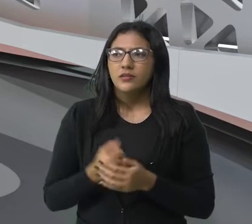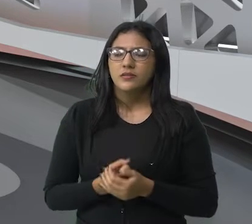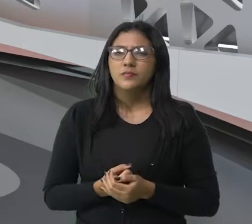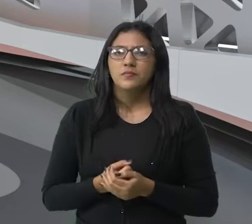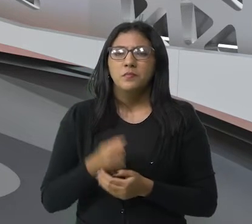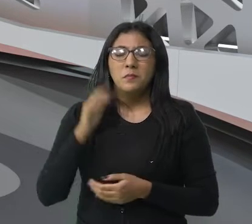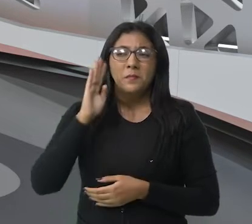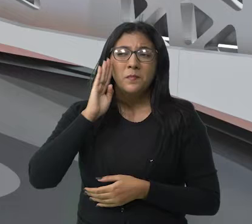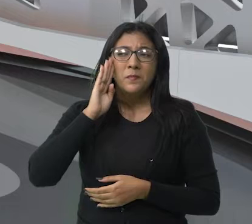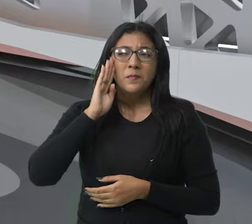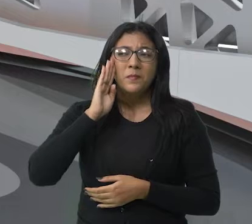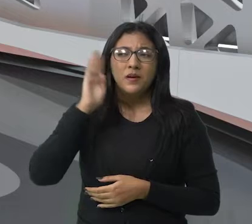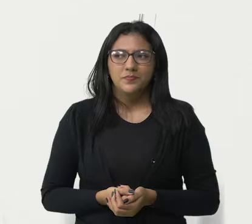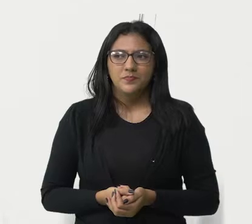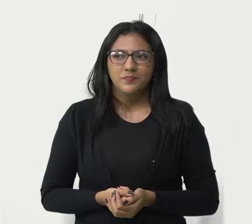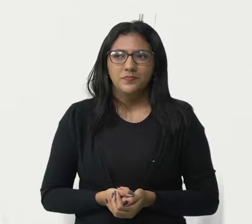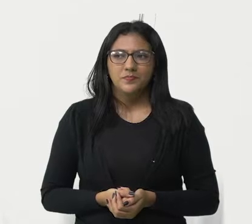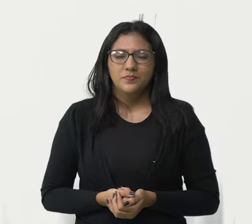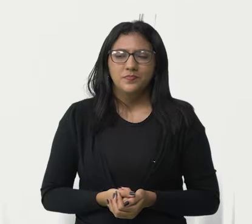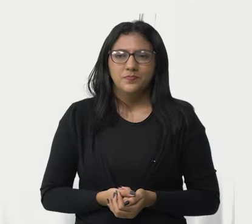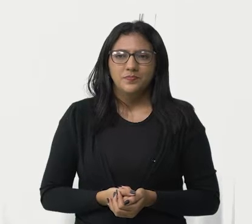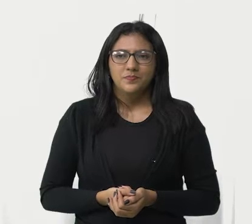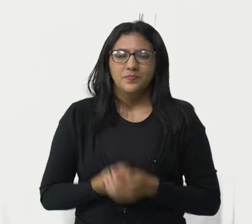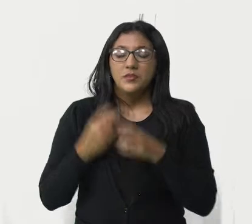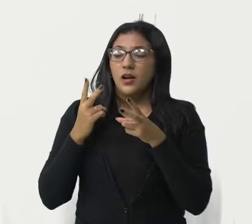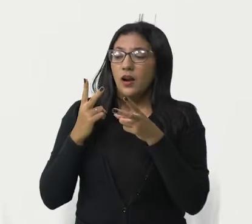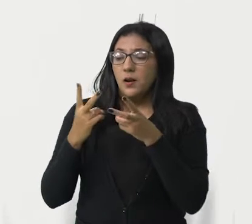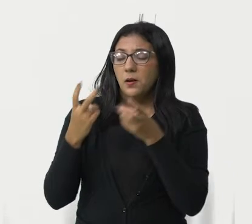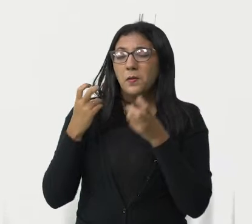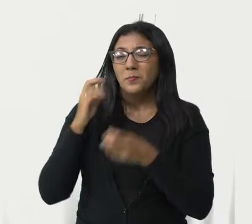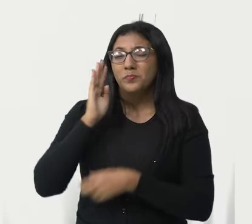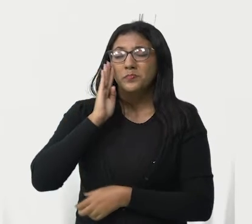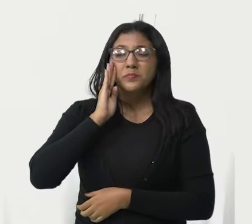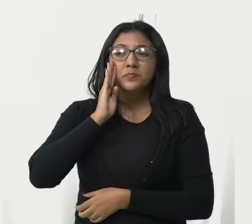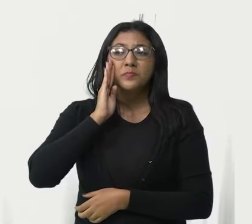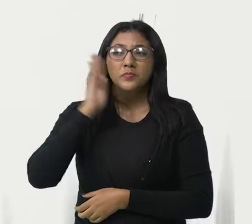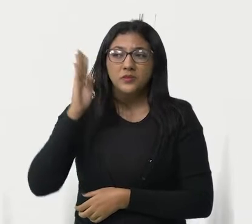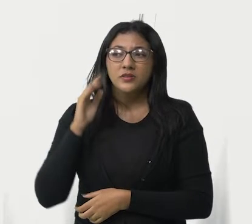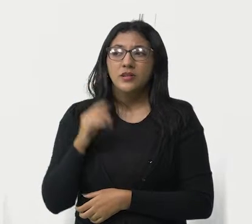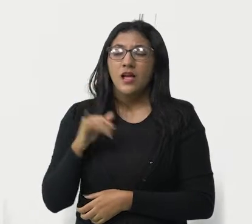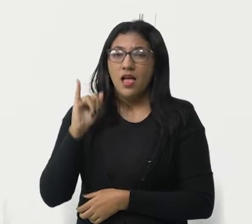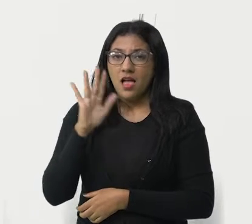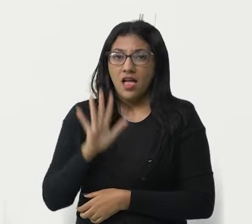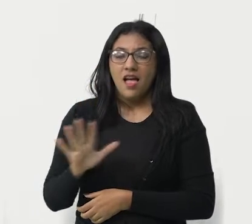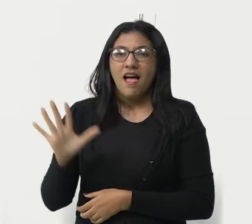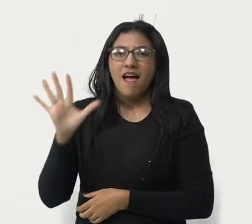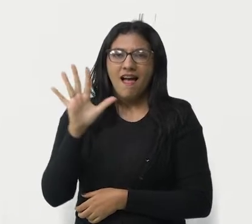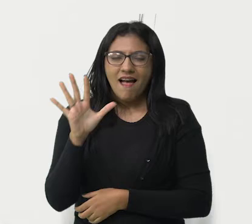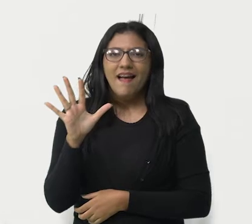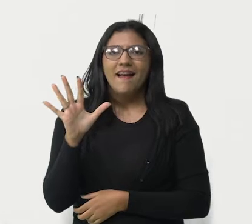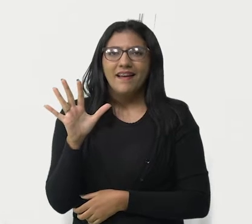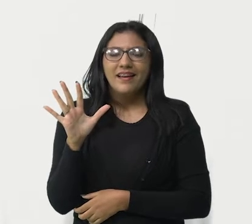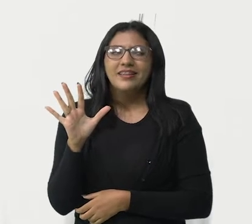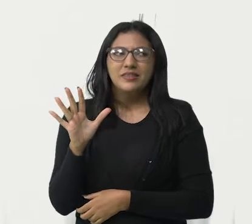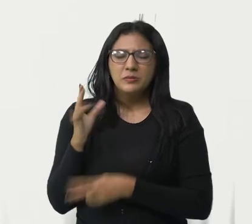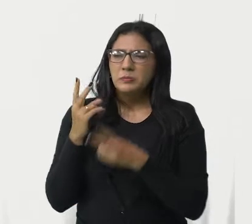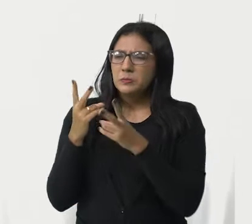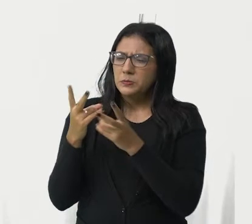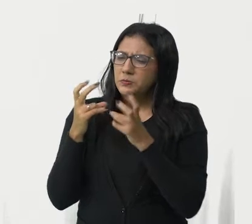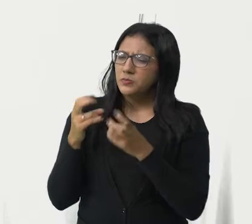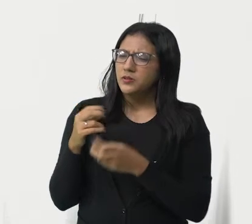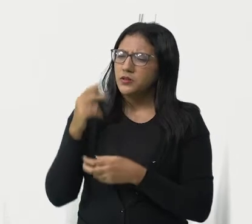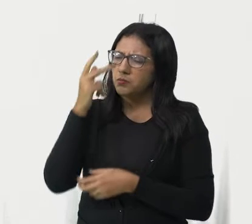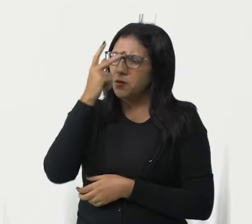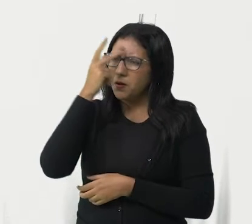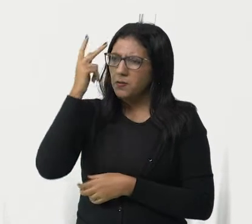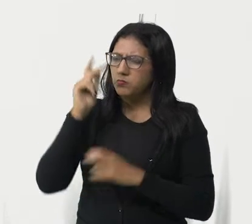aí, vamos lá voltar rapidinho. A gente verifica aí principalmente nessa parte aí das incursões dos bandeirantes para o